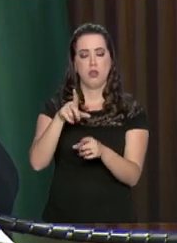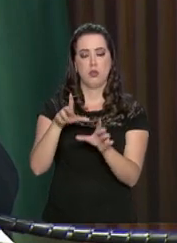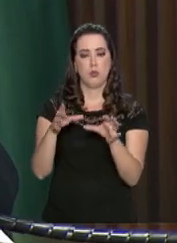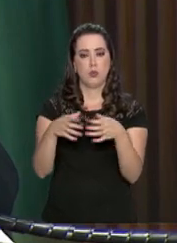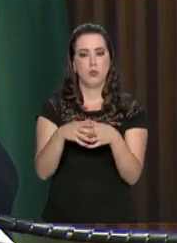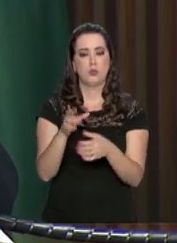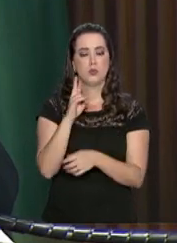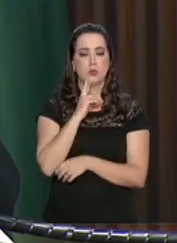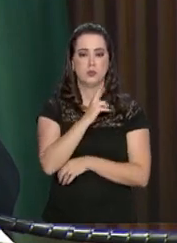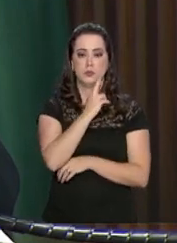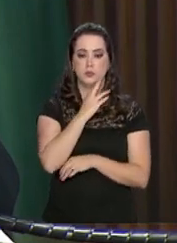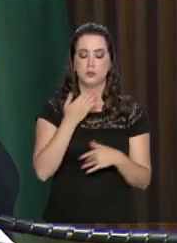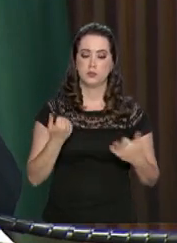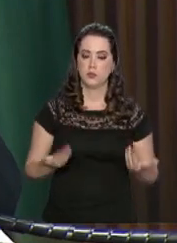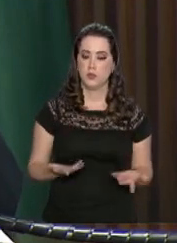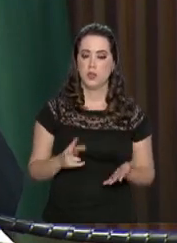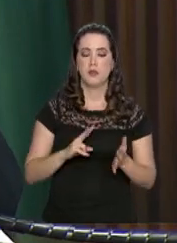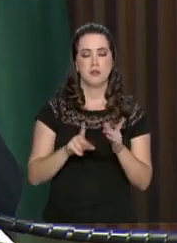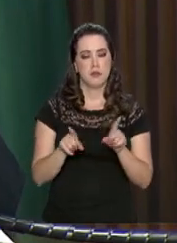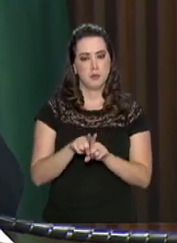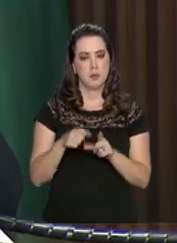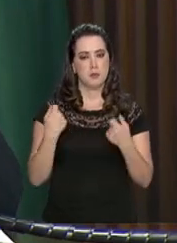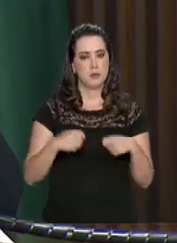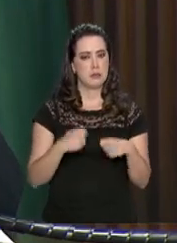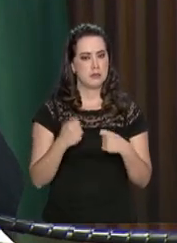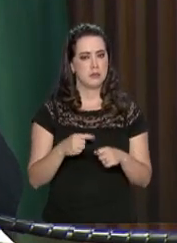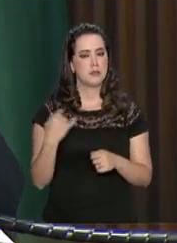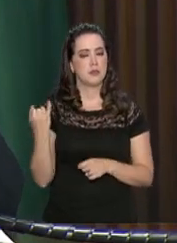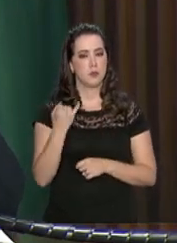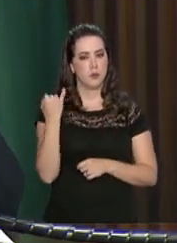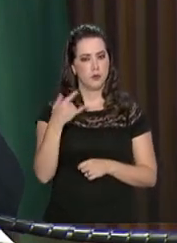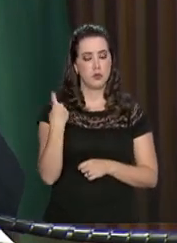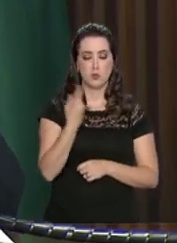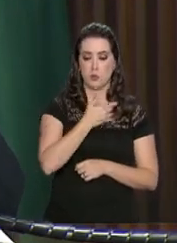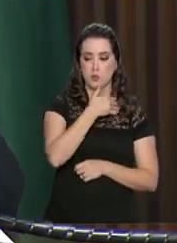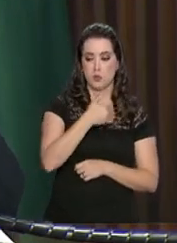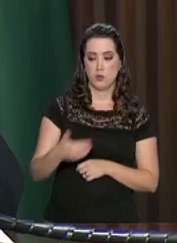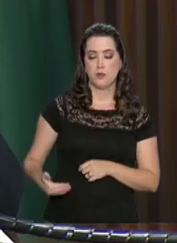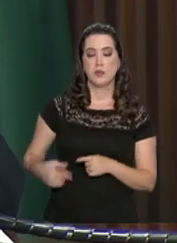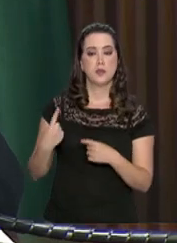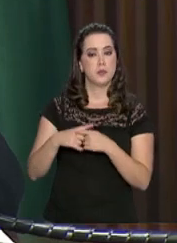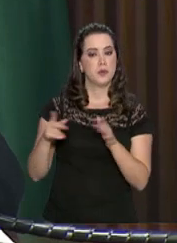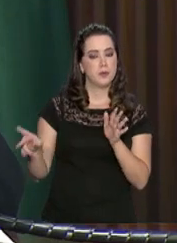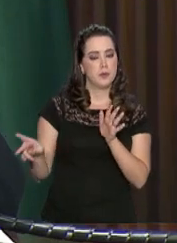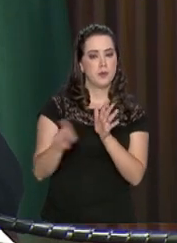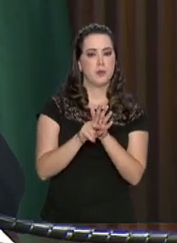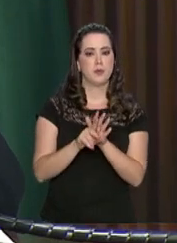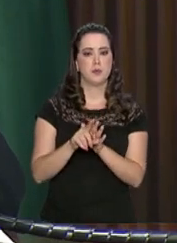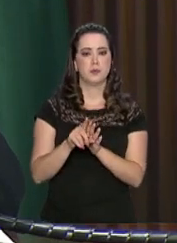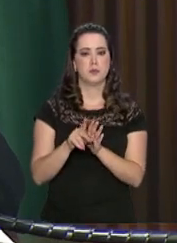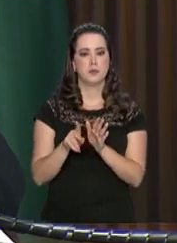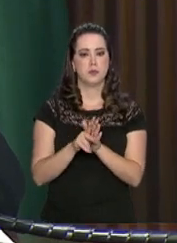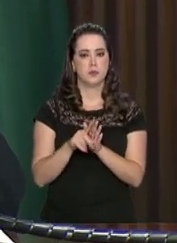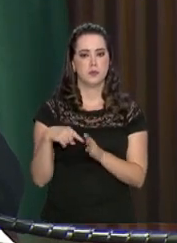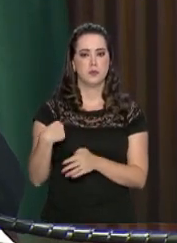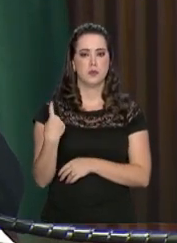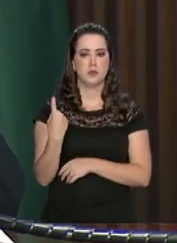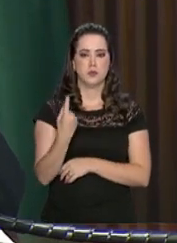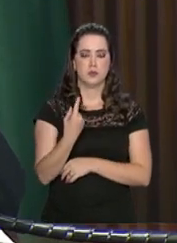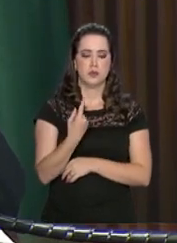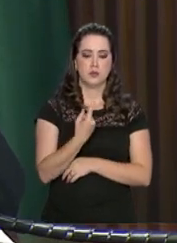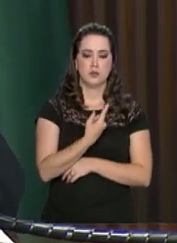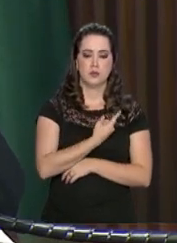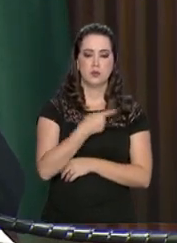em roraima isso também deve ser creditado ao nosso governo porque é fruto precisamente da nossa